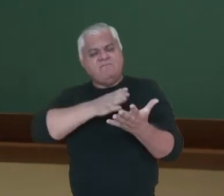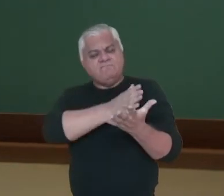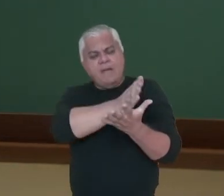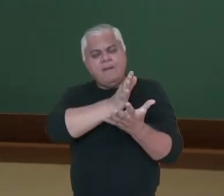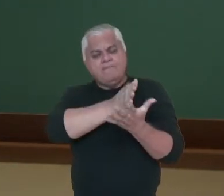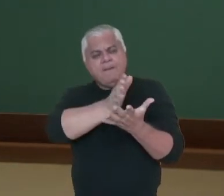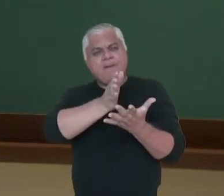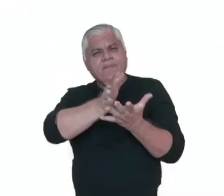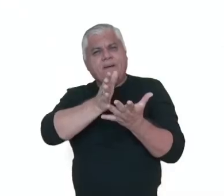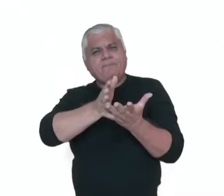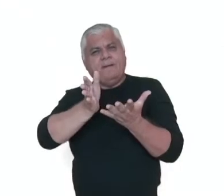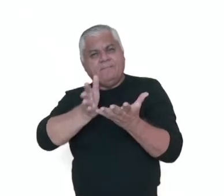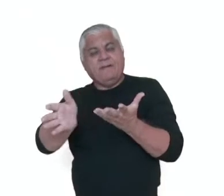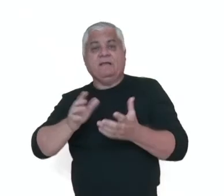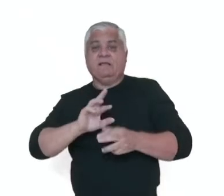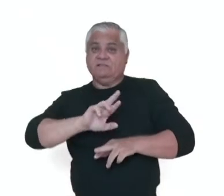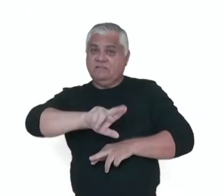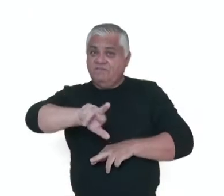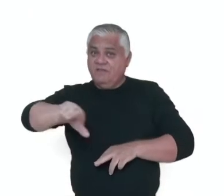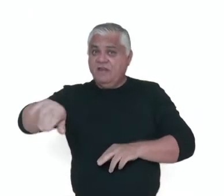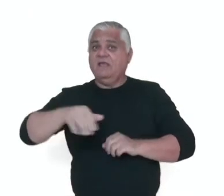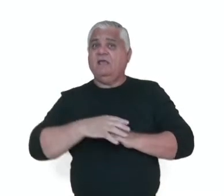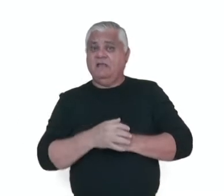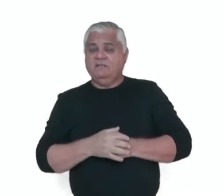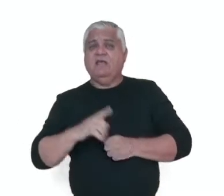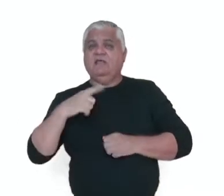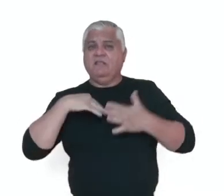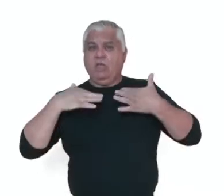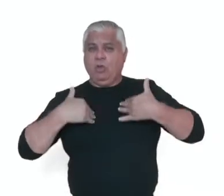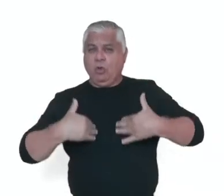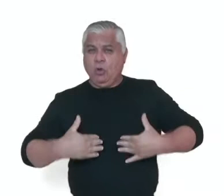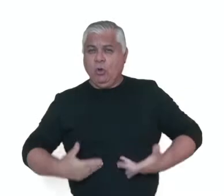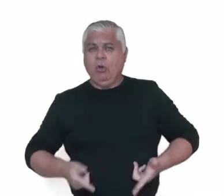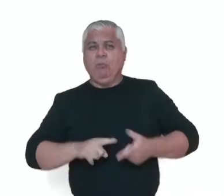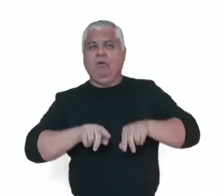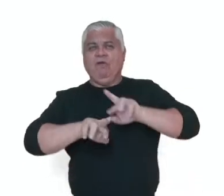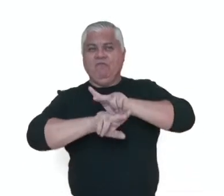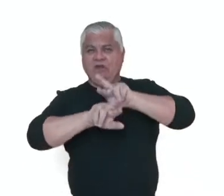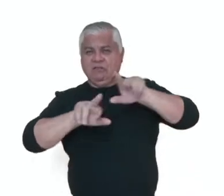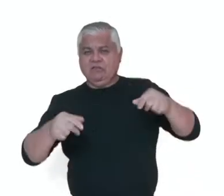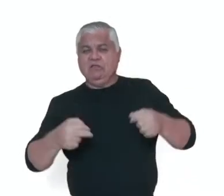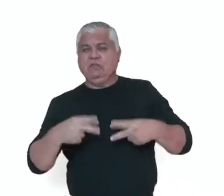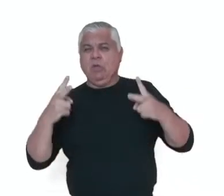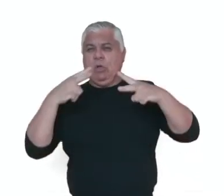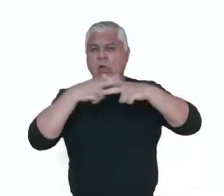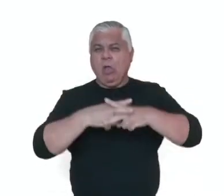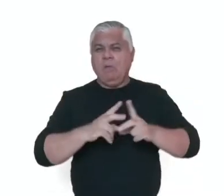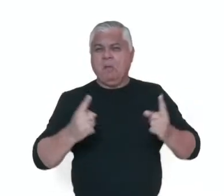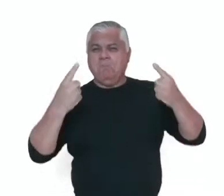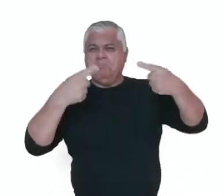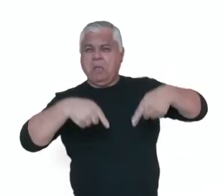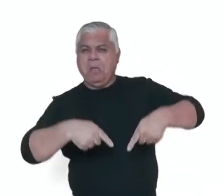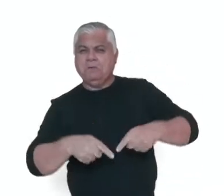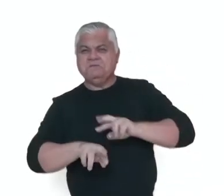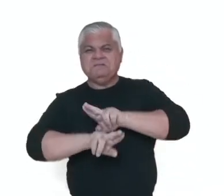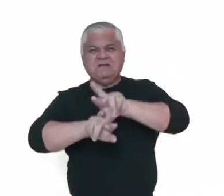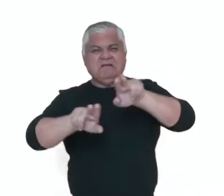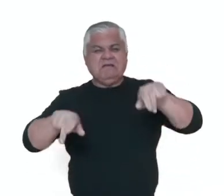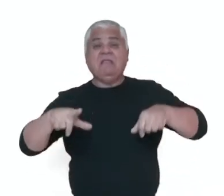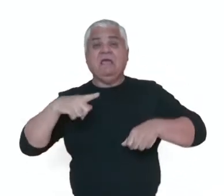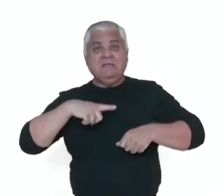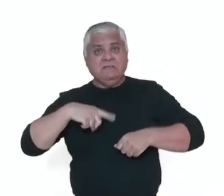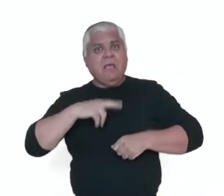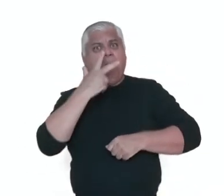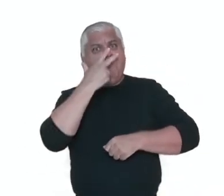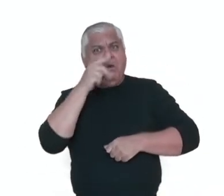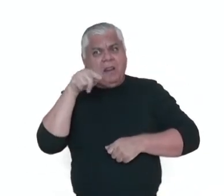não fala tanto, mas body pump, body attack, body combat, que inclusive tinha toda uma indústria voltada